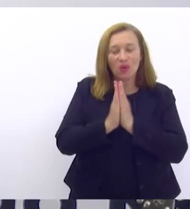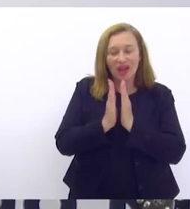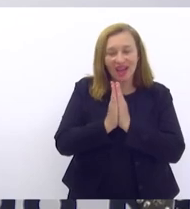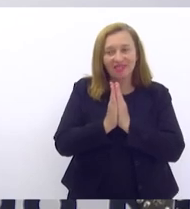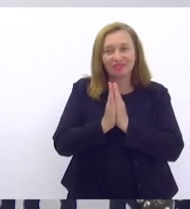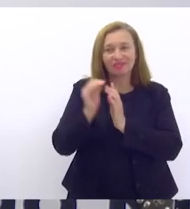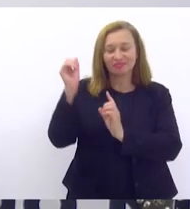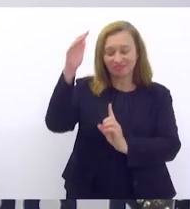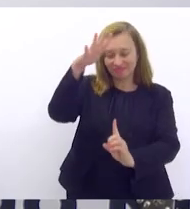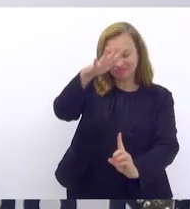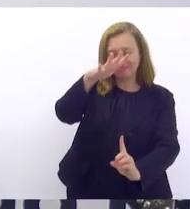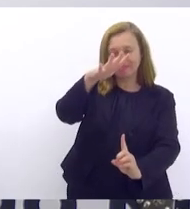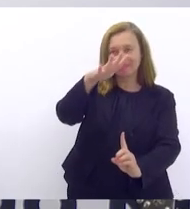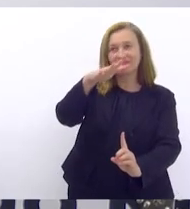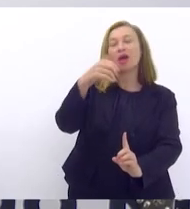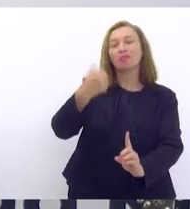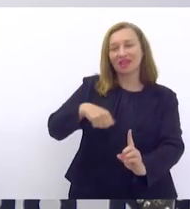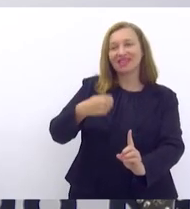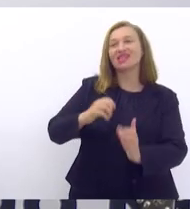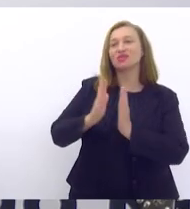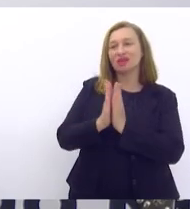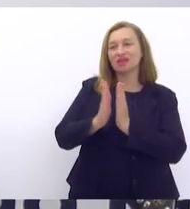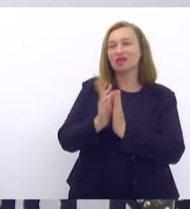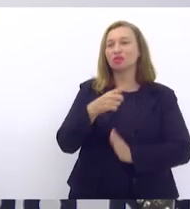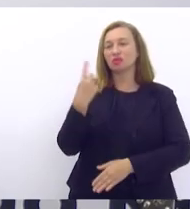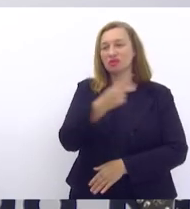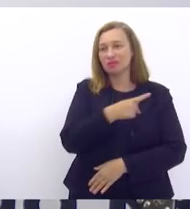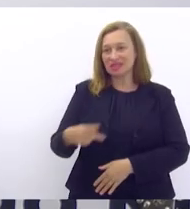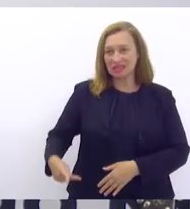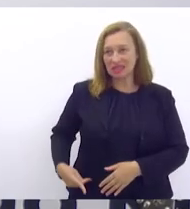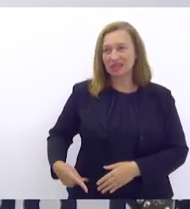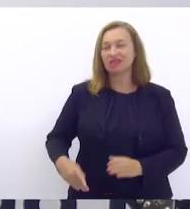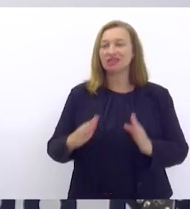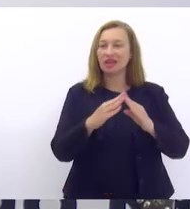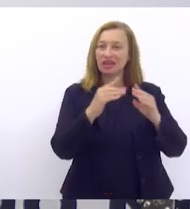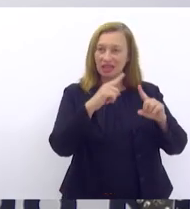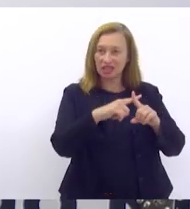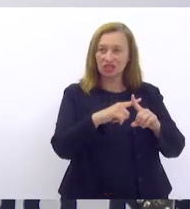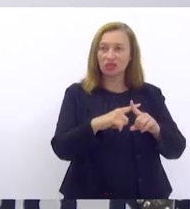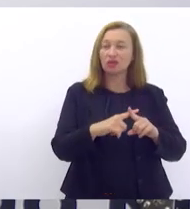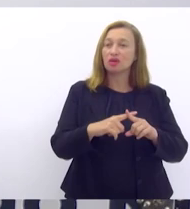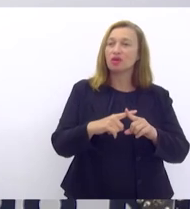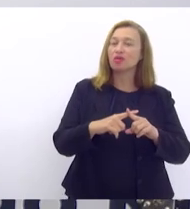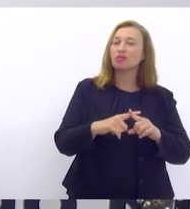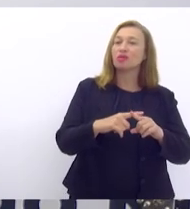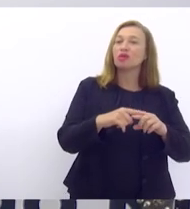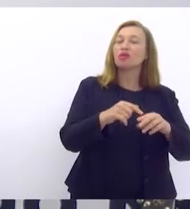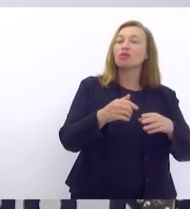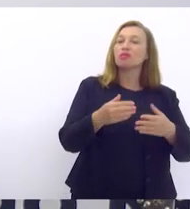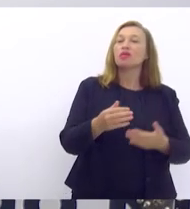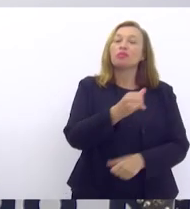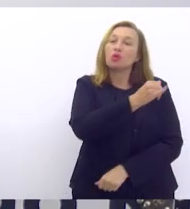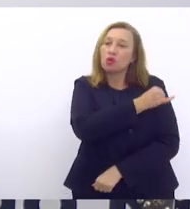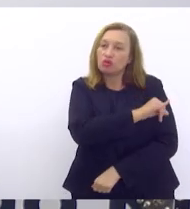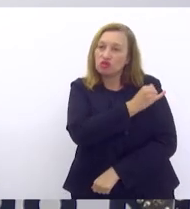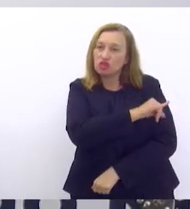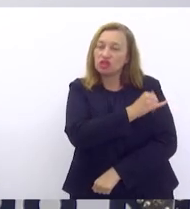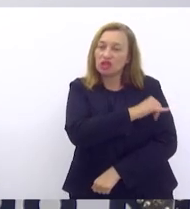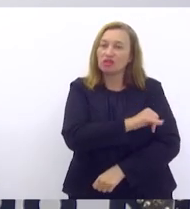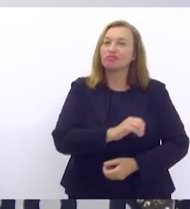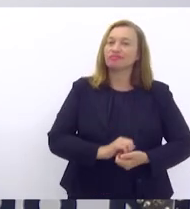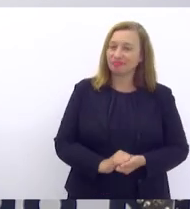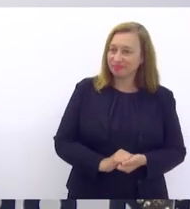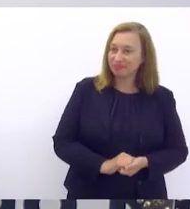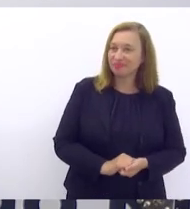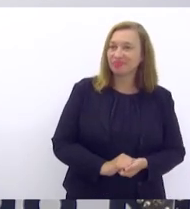povo. Eu queria uma oração do nosso presidente da Renovação Brasil por este povo, pelo Rio de Janeiro, por tudo que a renovação